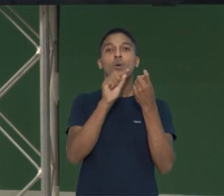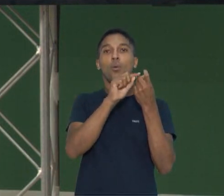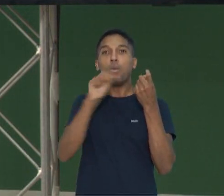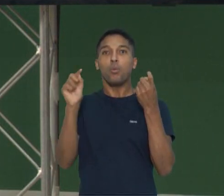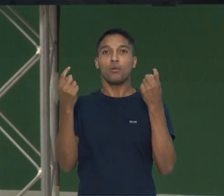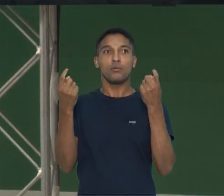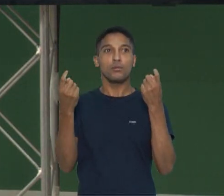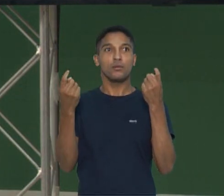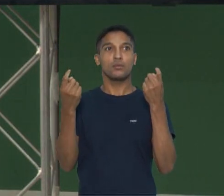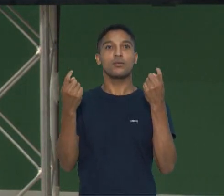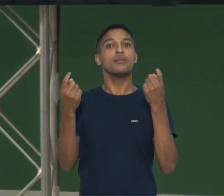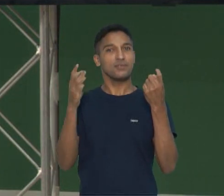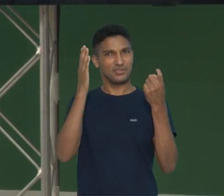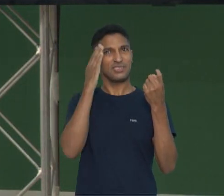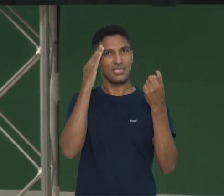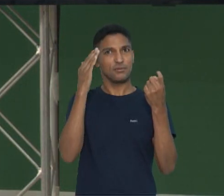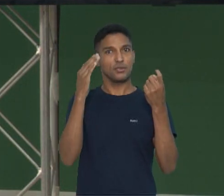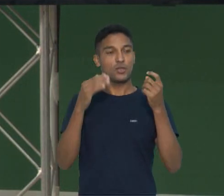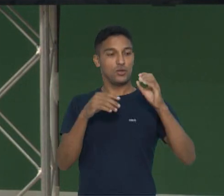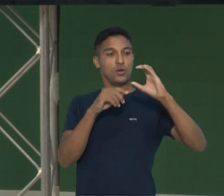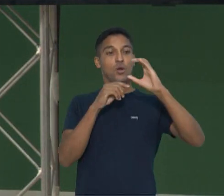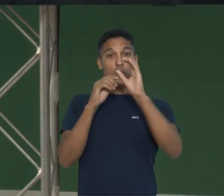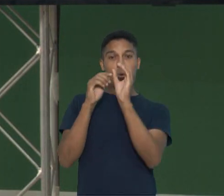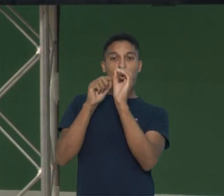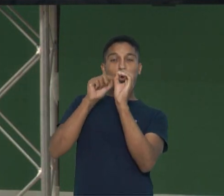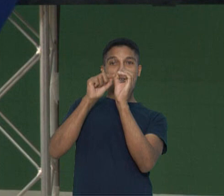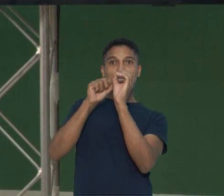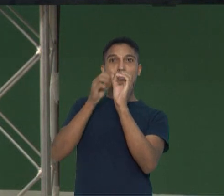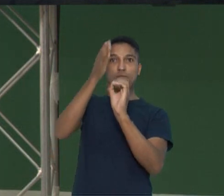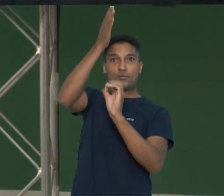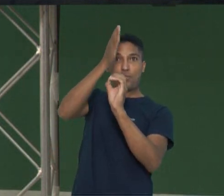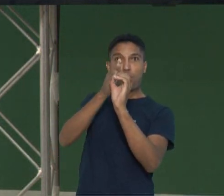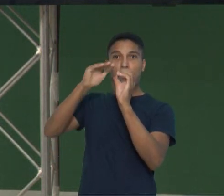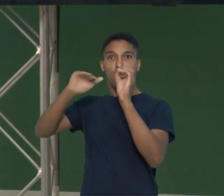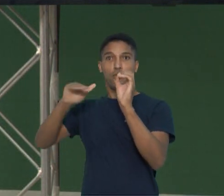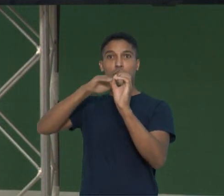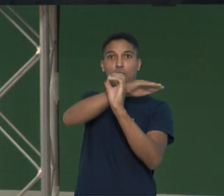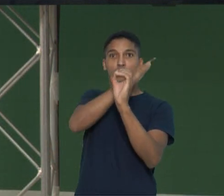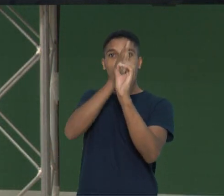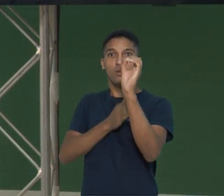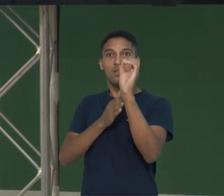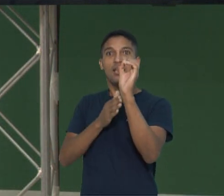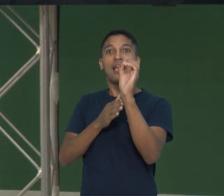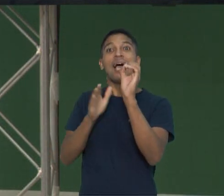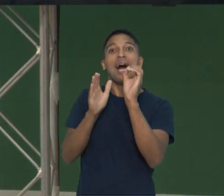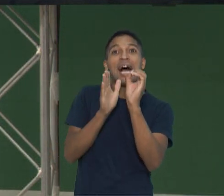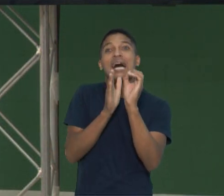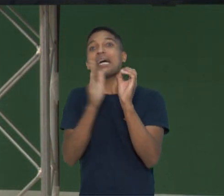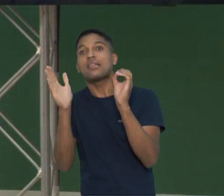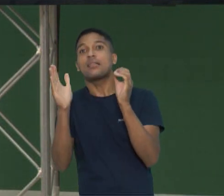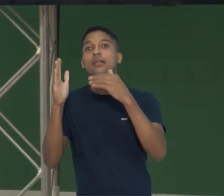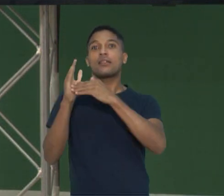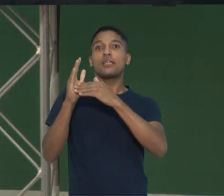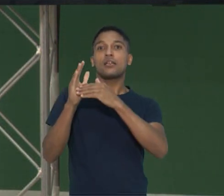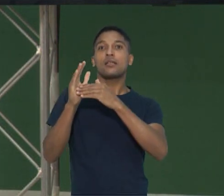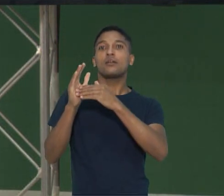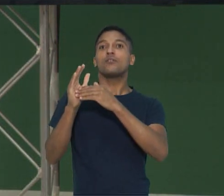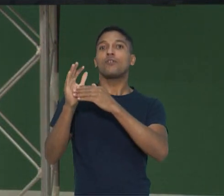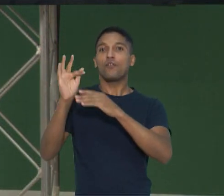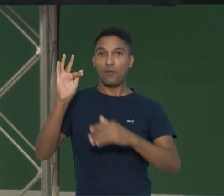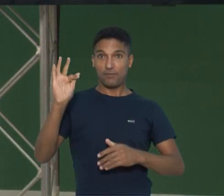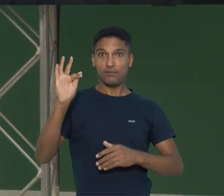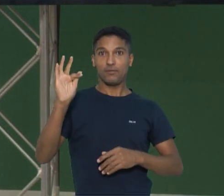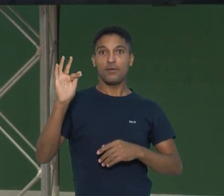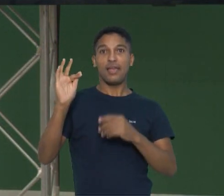focos, de que o C, que é a distância da origem até o foco, vale 3. Então, já temos os valores de B e de